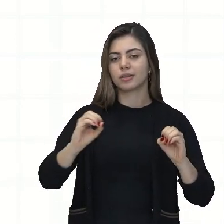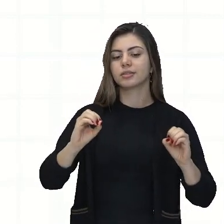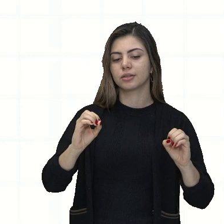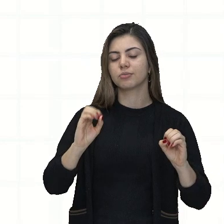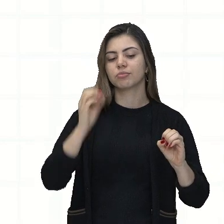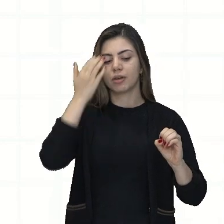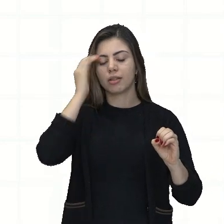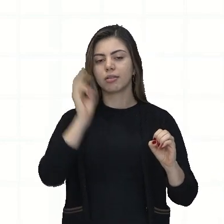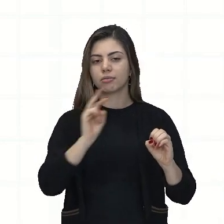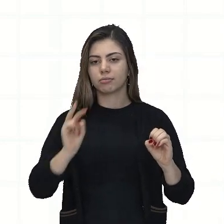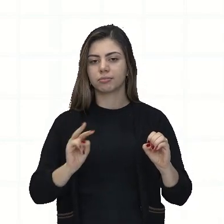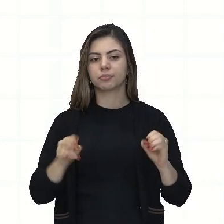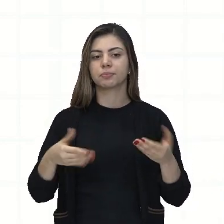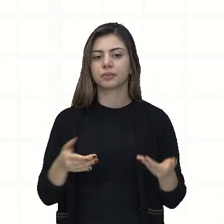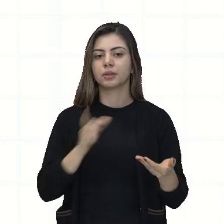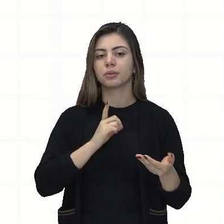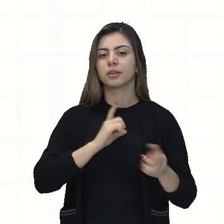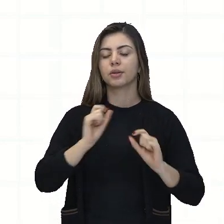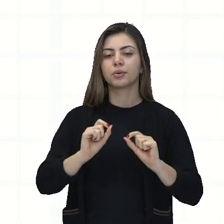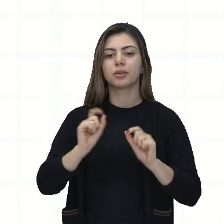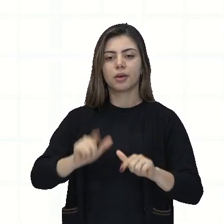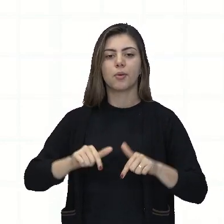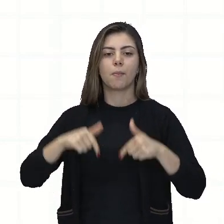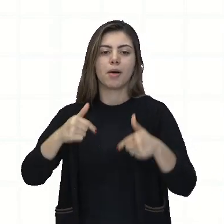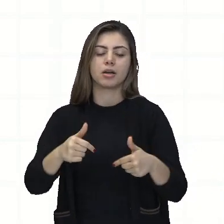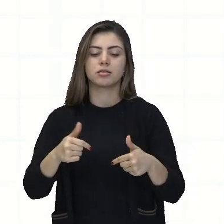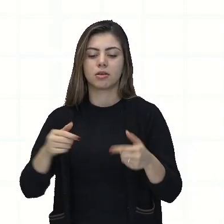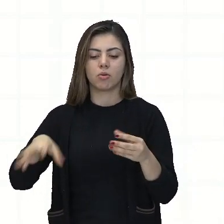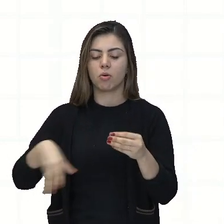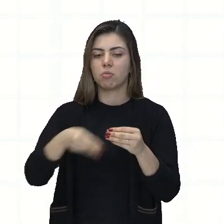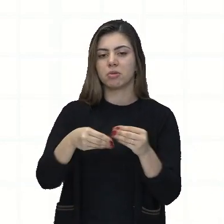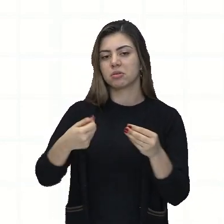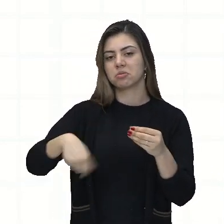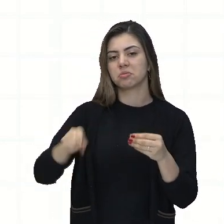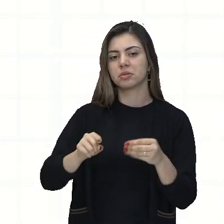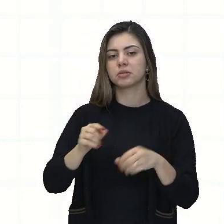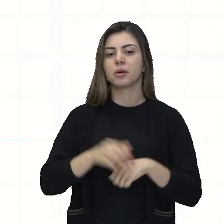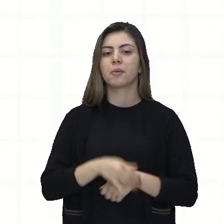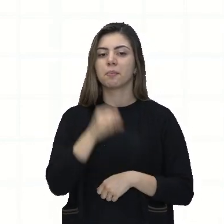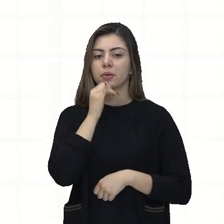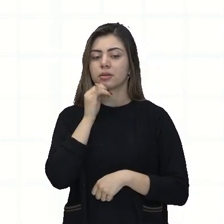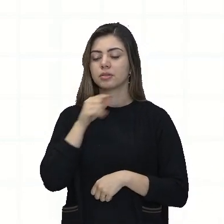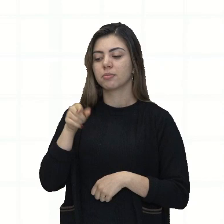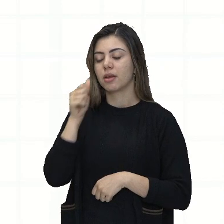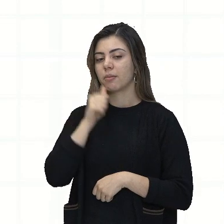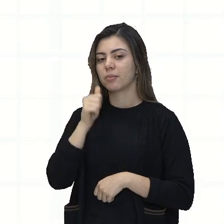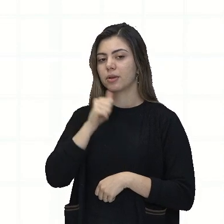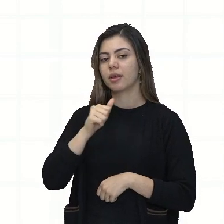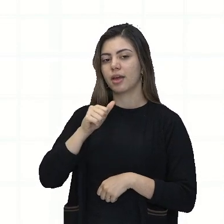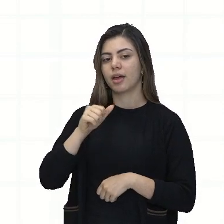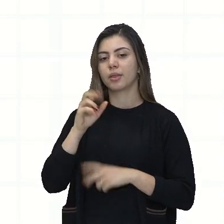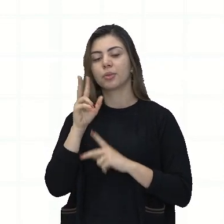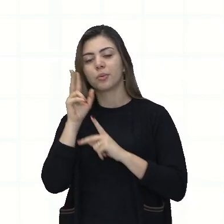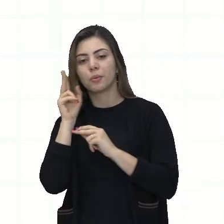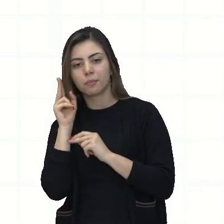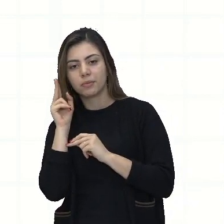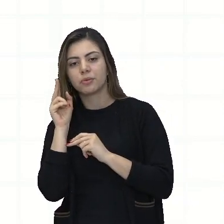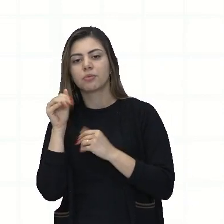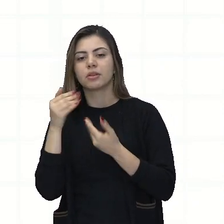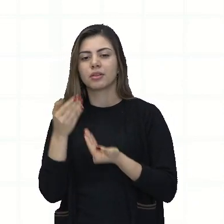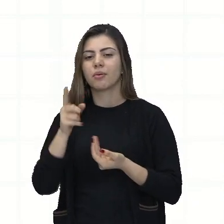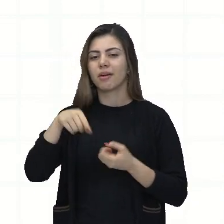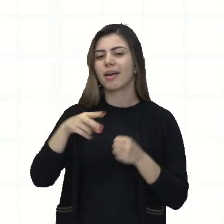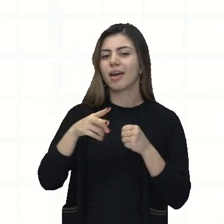Ele expressa uma ação ou um estado sem necessidade de complementos obrigatórios. Por exemplo, ela dormiu, o verbo dormiu é intransitivo, pois não precisa